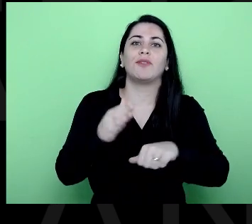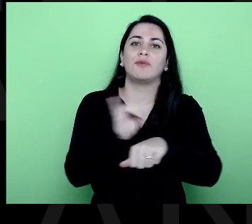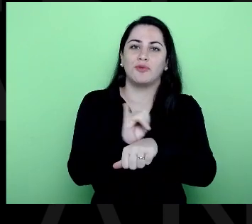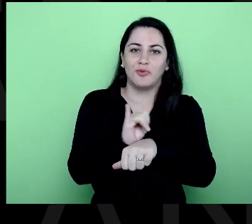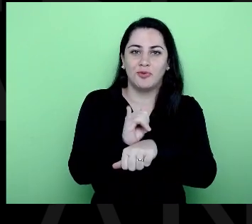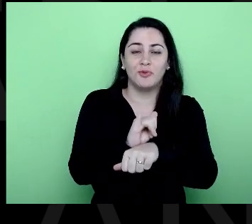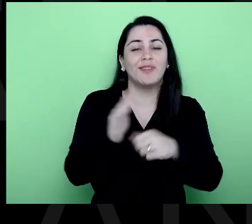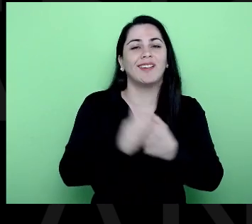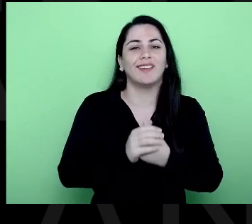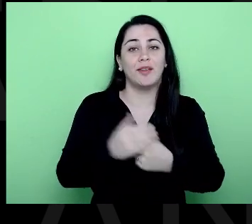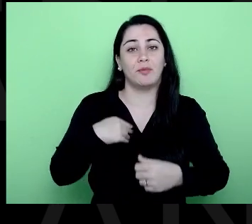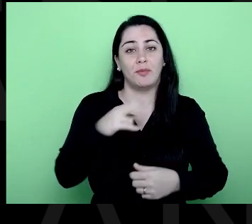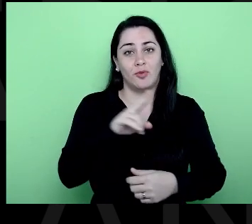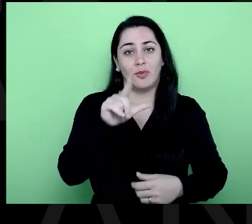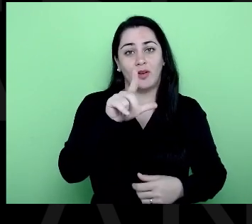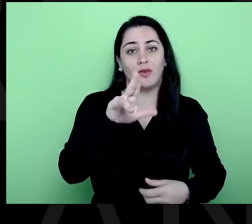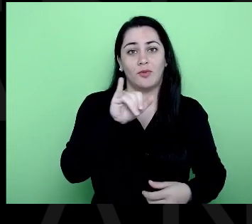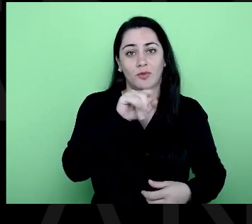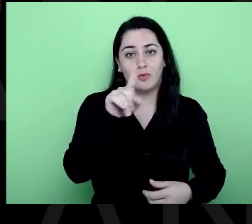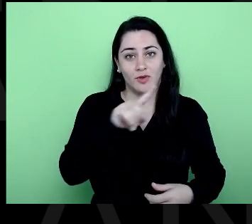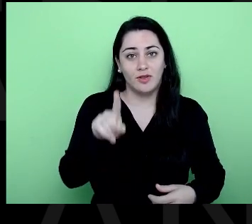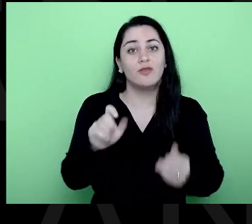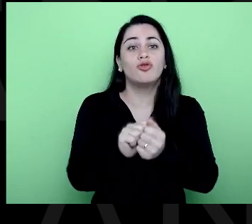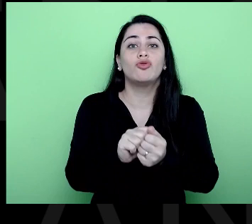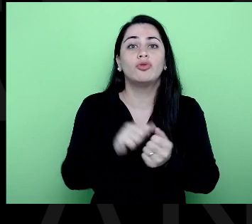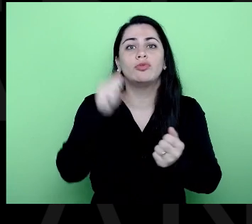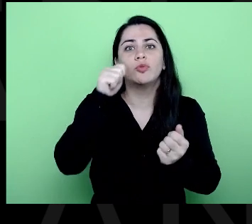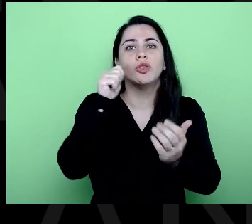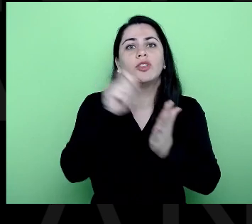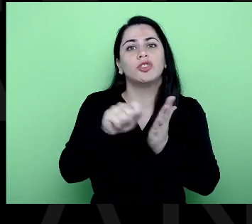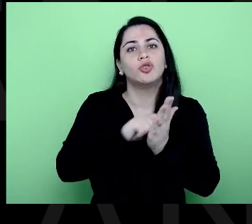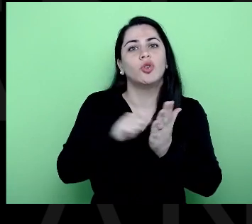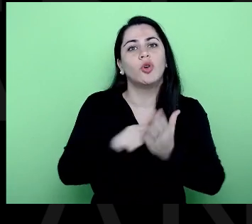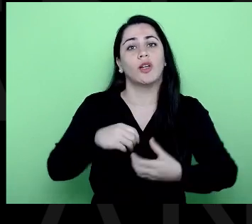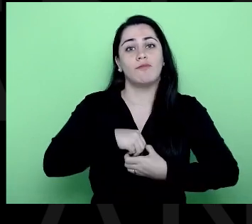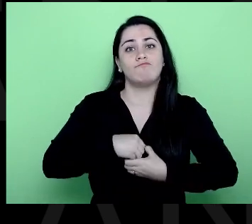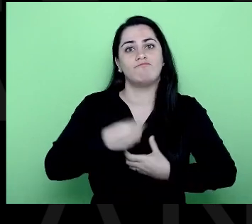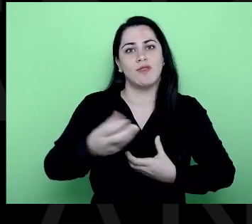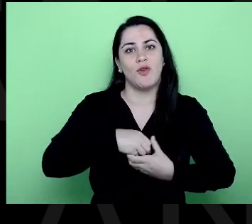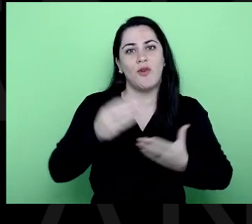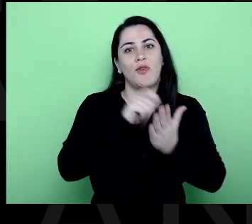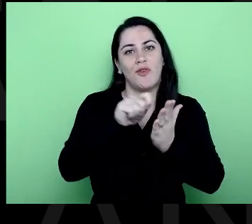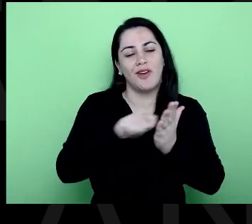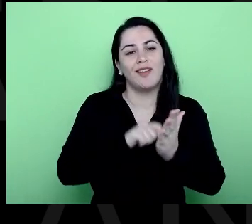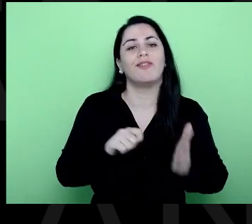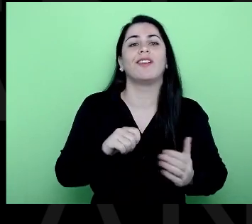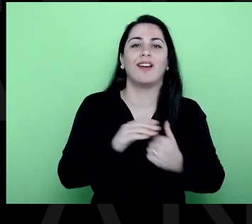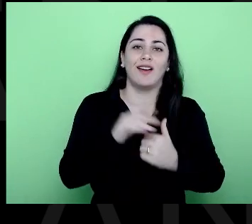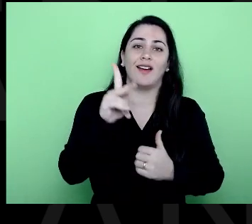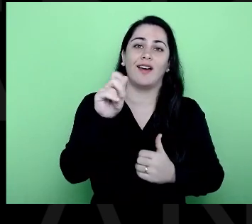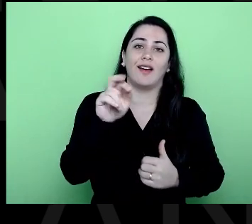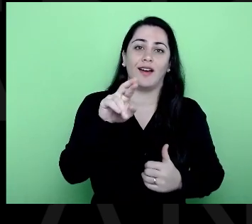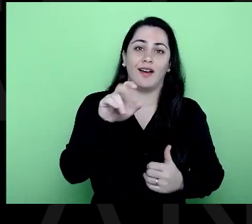Meu nome é Luiz Felipe Carneiro, estou aqui com a escritora e biógrafa Carla Monteiro e o escritor e